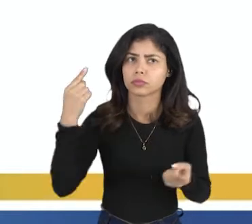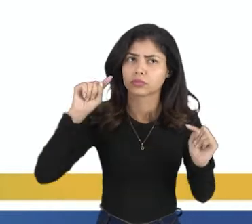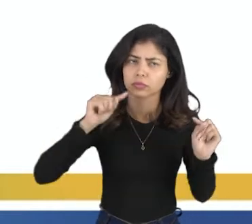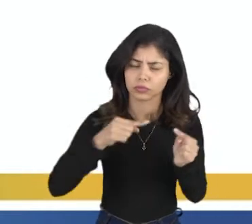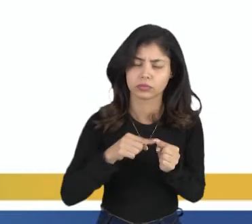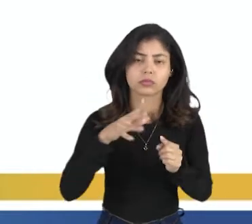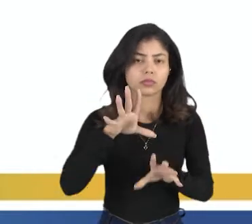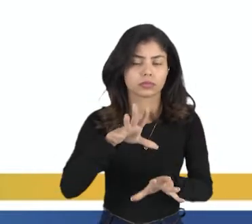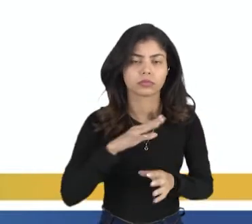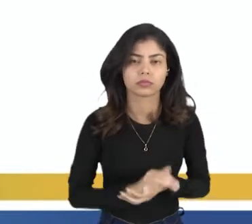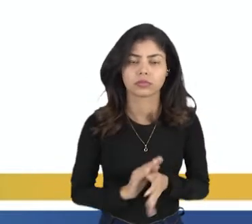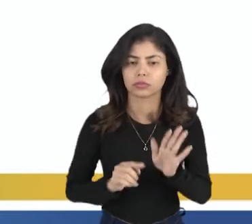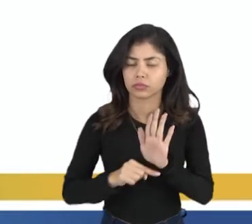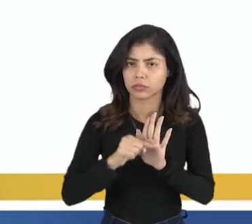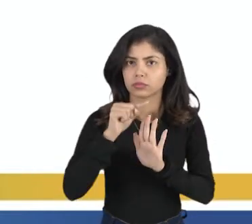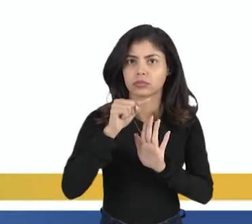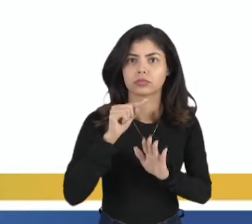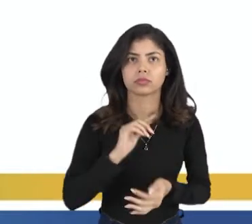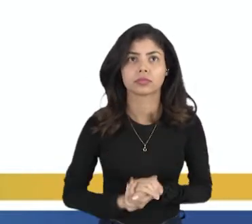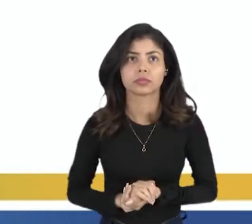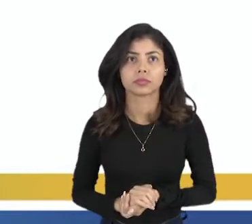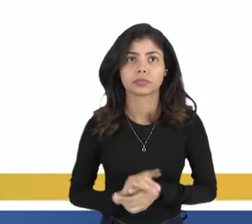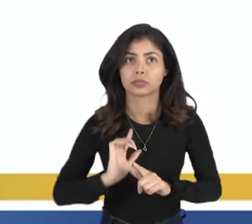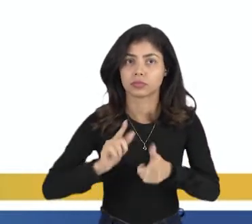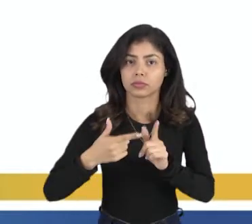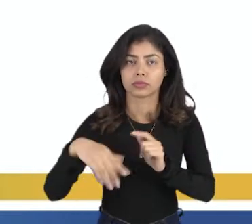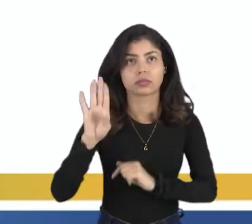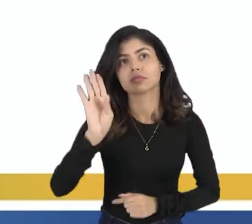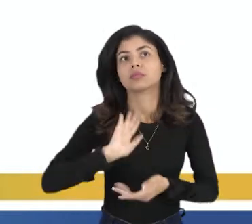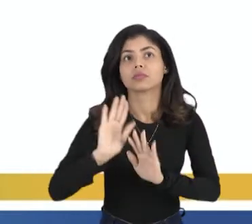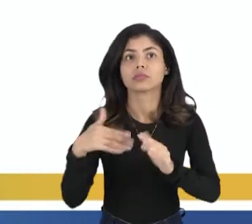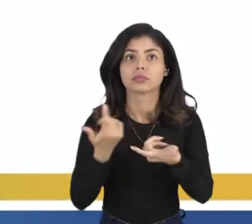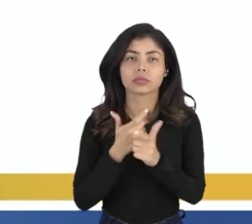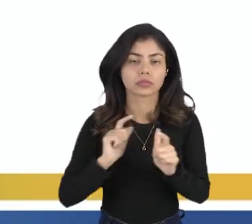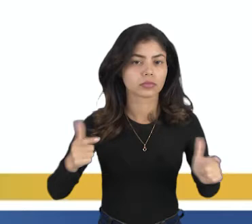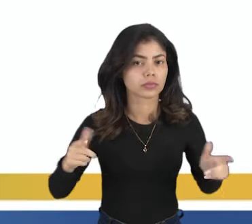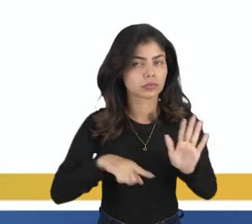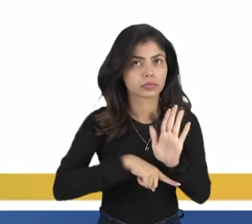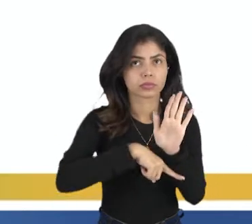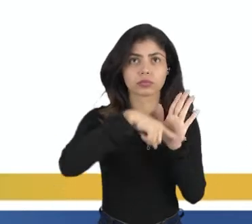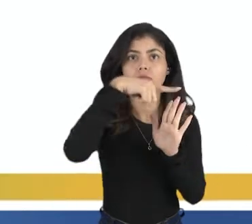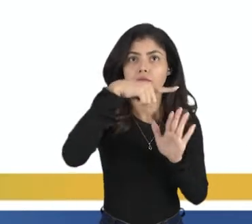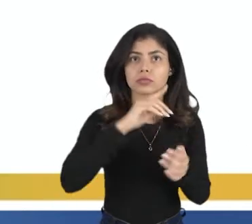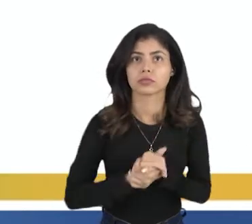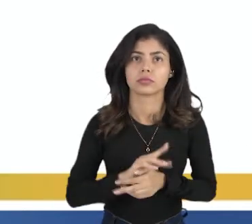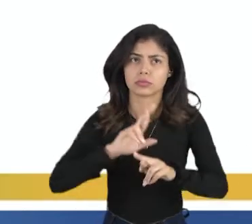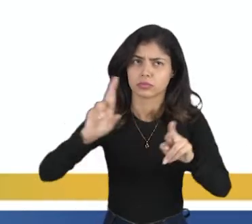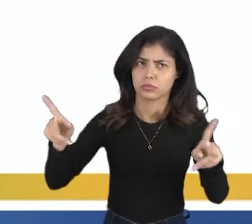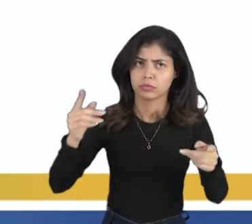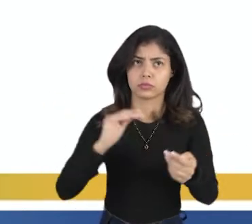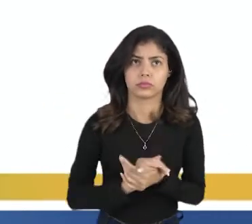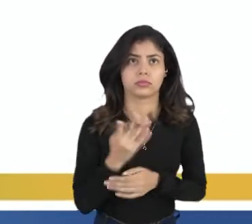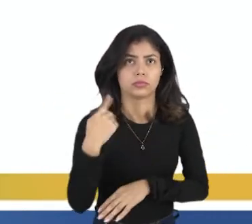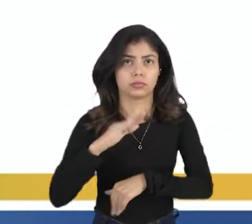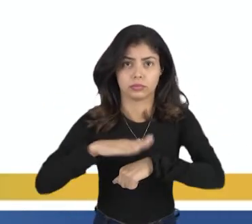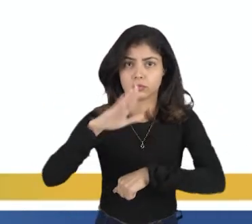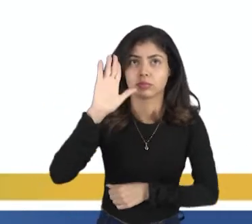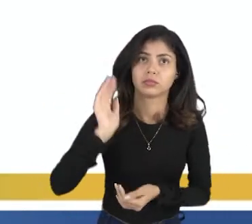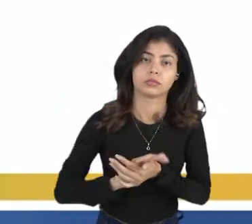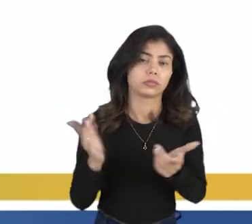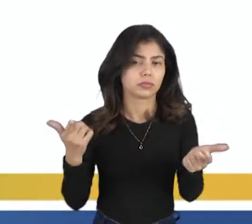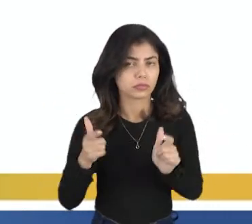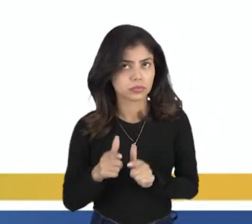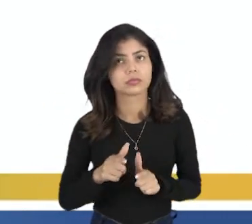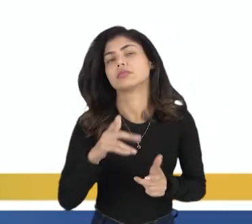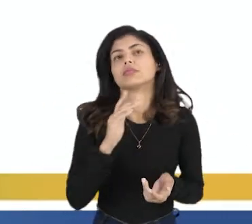valor aproximado dessa temperatura? Letra B. Qual a maior variação de temperatura, né, que seria a diferença entre a temperatura